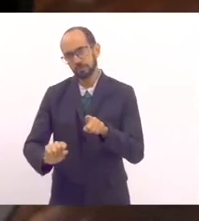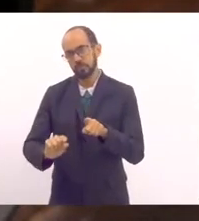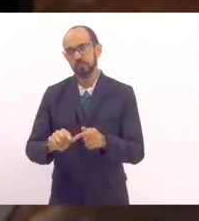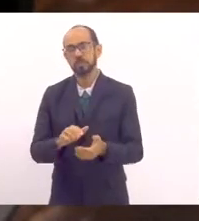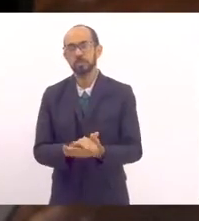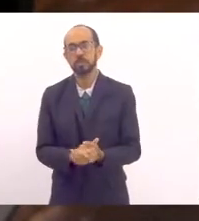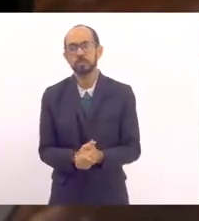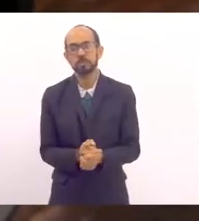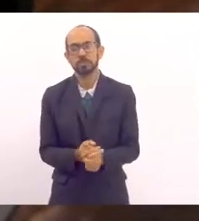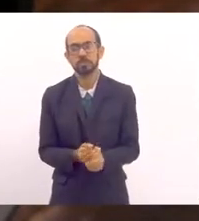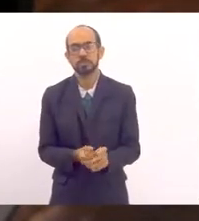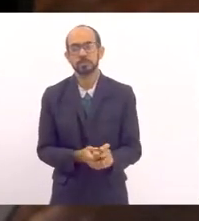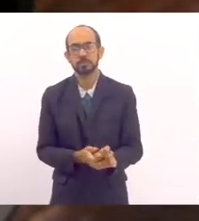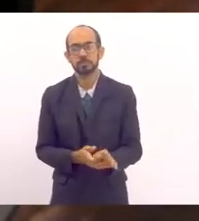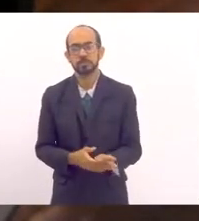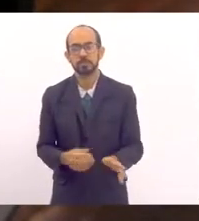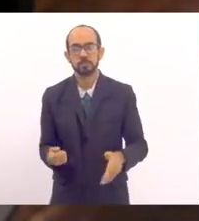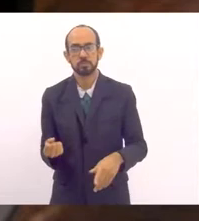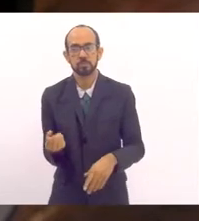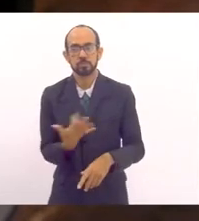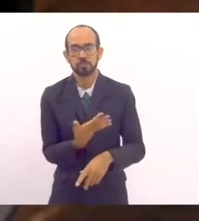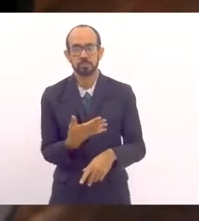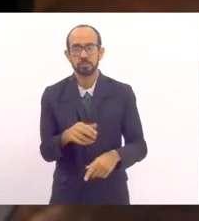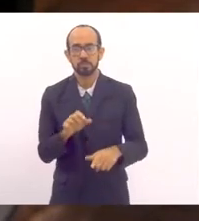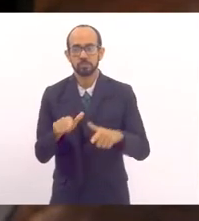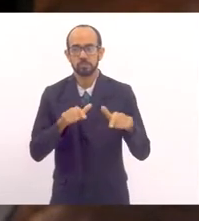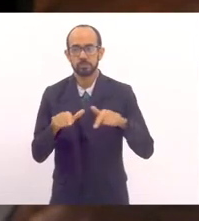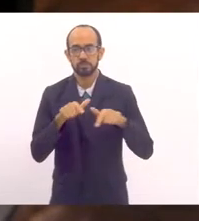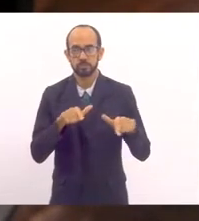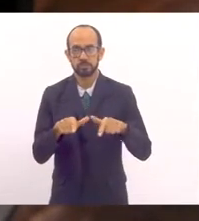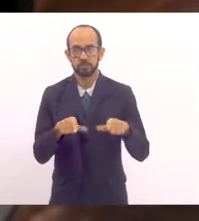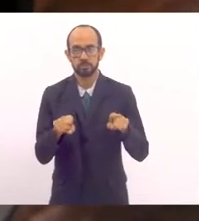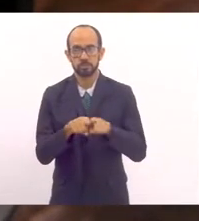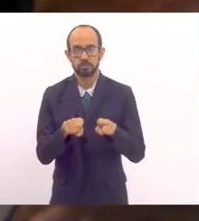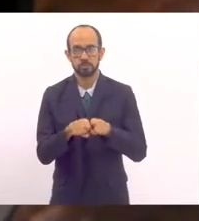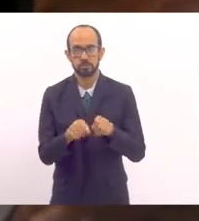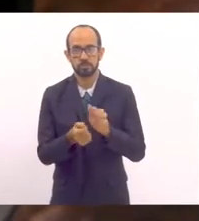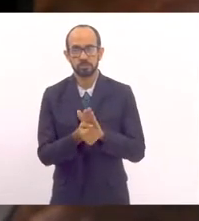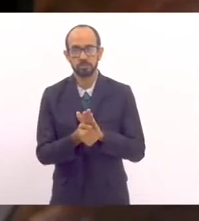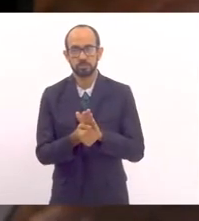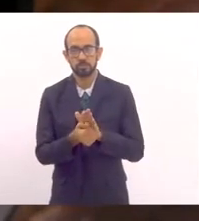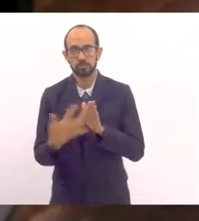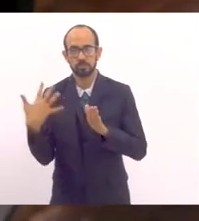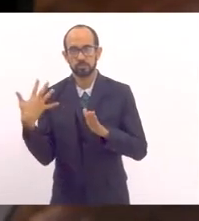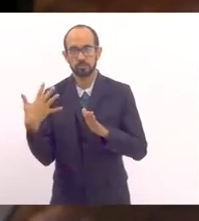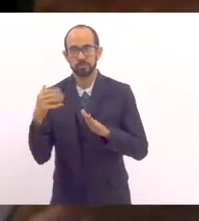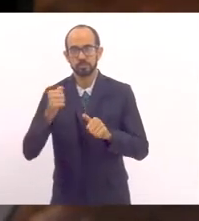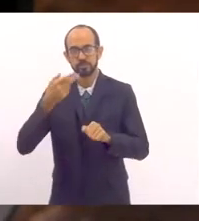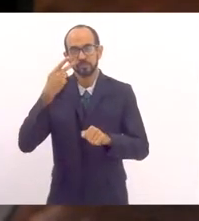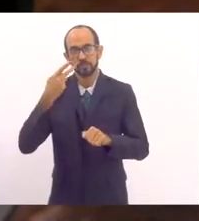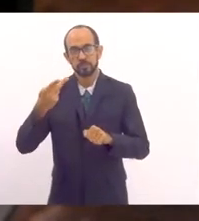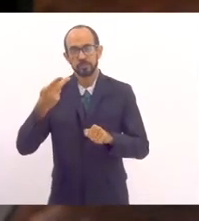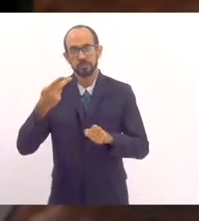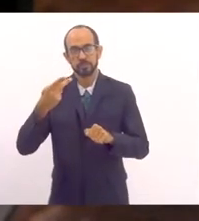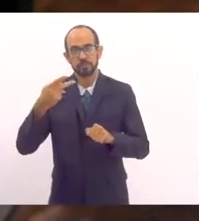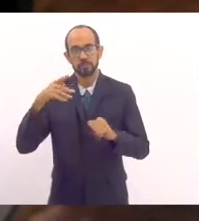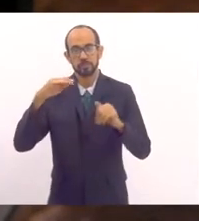hospedagens. Quantidade de empregos, quantidade estimada de visitantes domésticos e